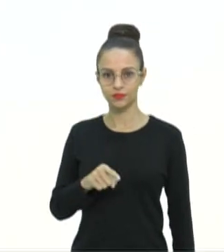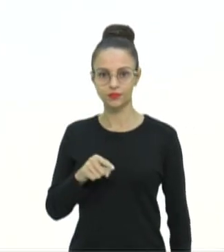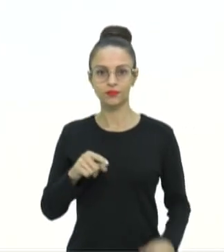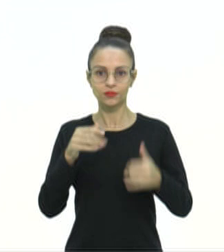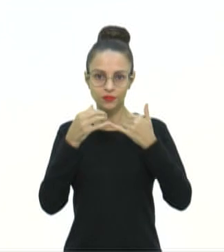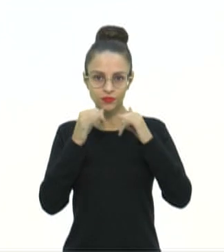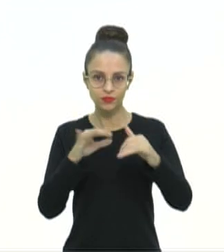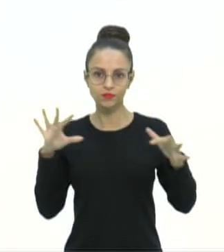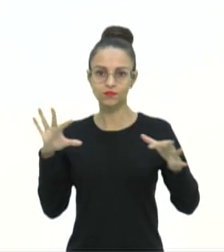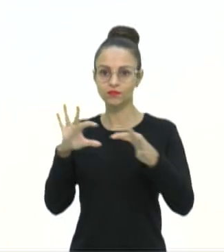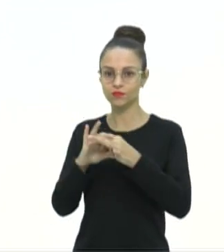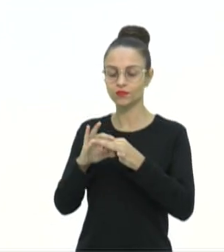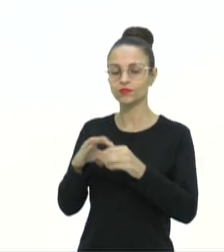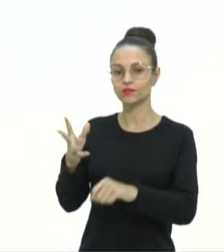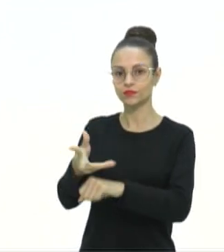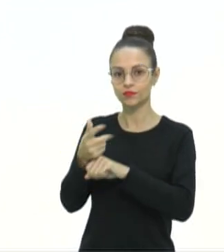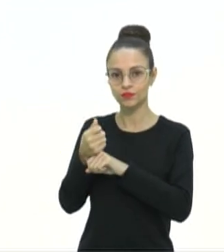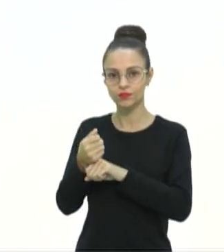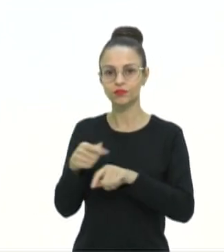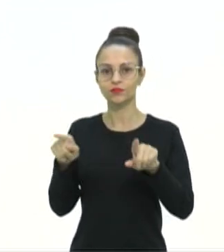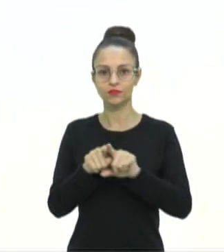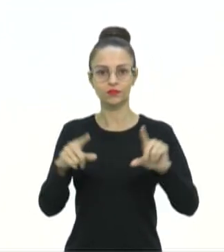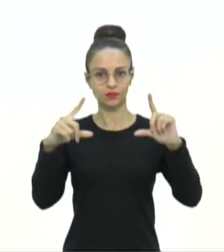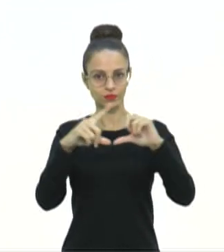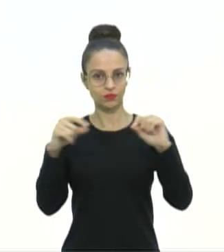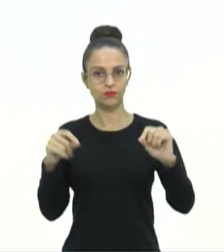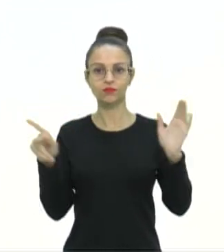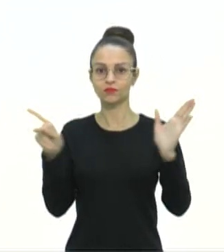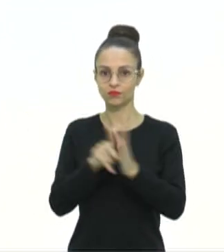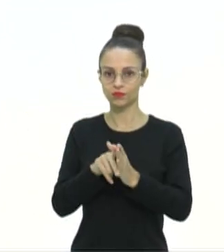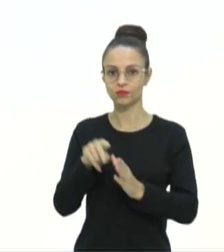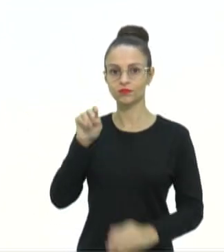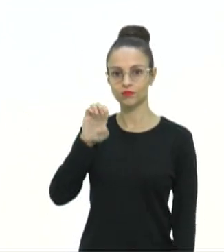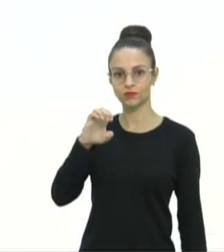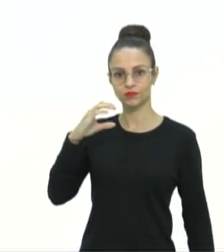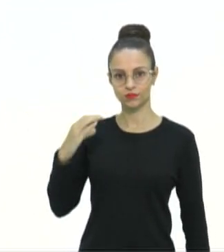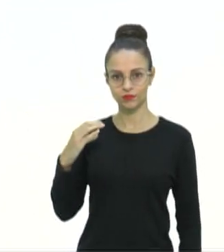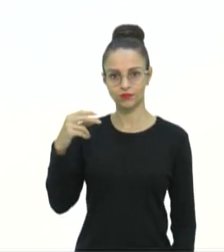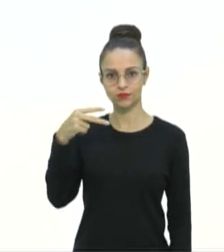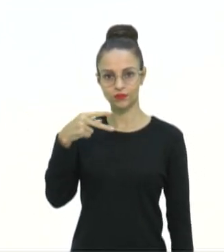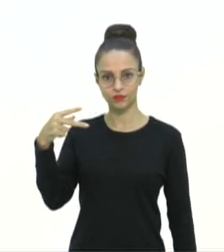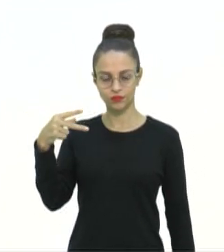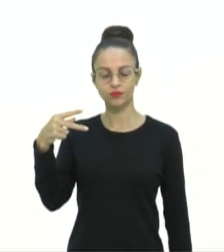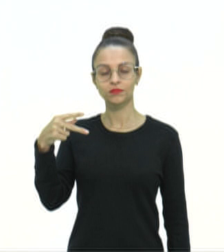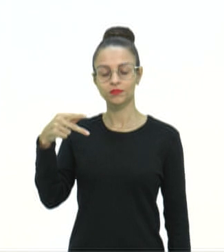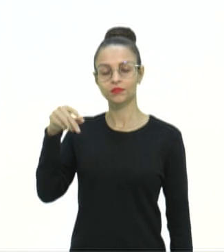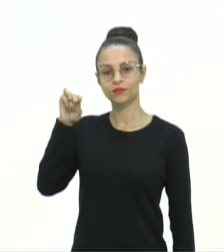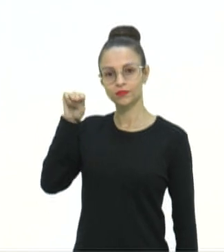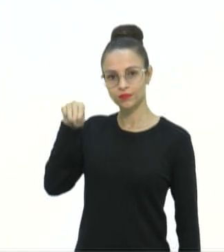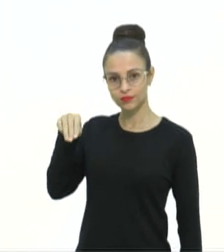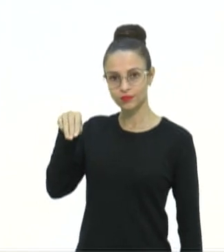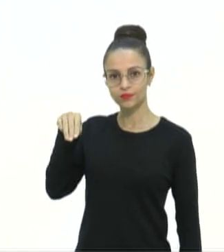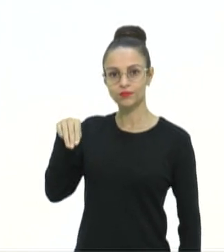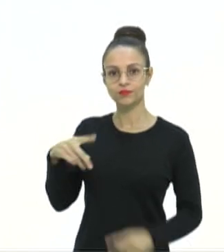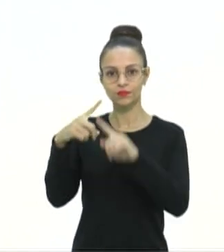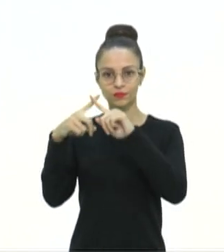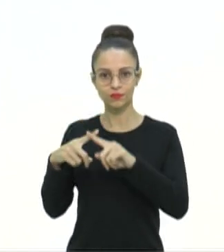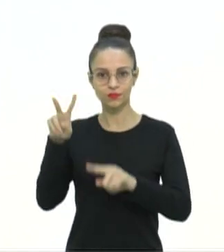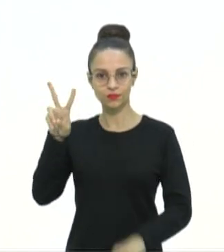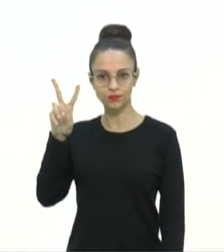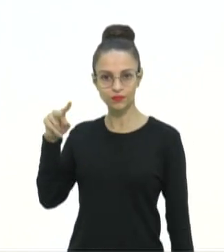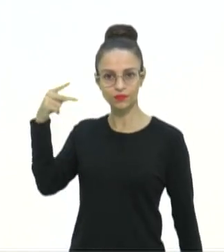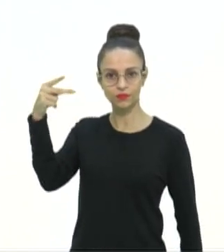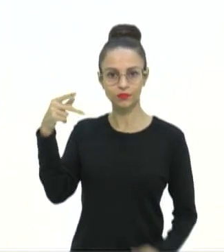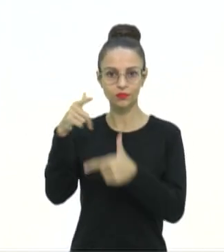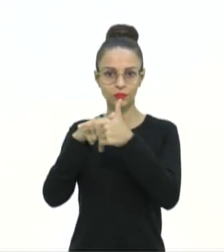à velocidade, que nós temos uma equação para isso. Que a energia cinética, EC é igual a massa vezes velocidade ao